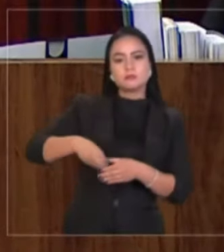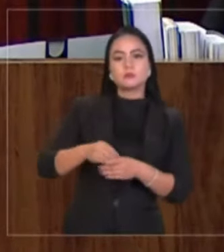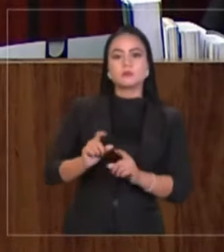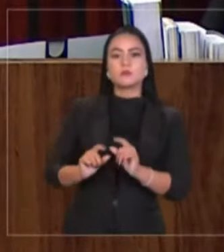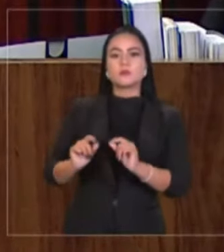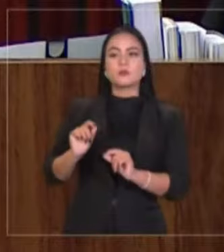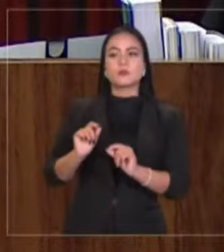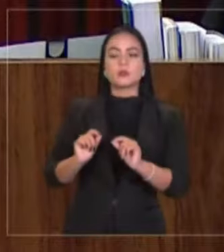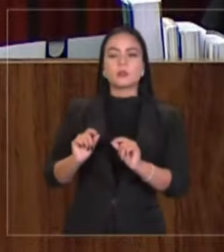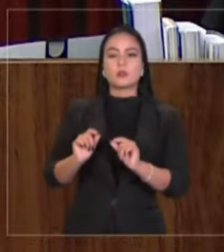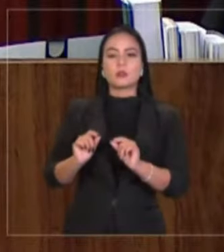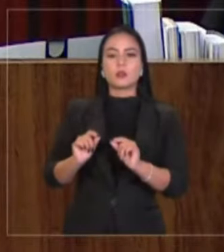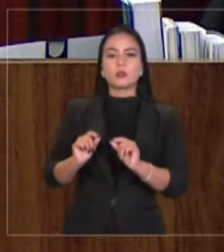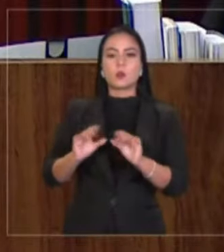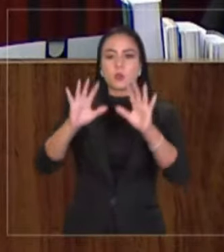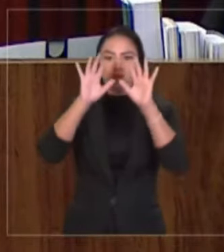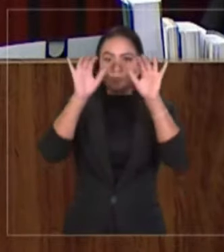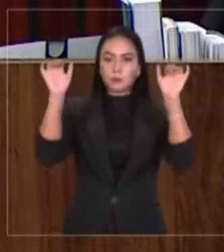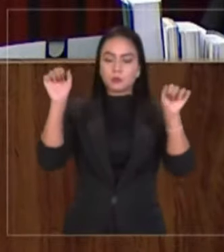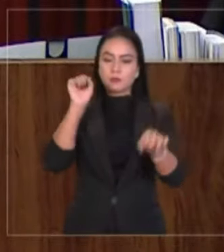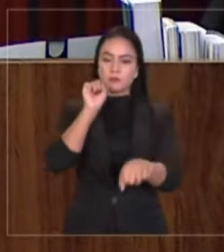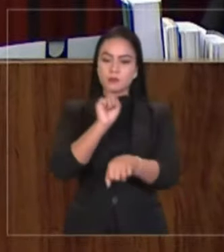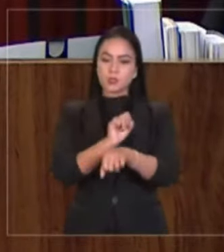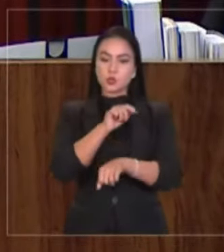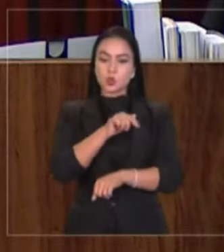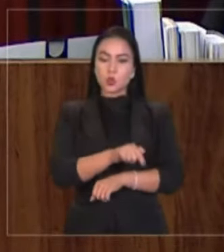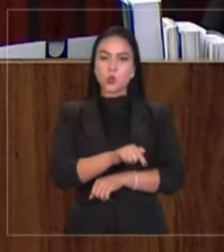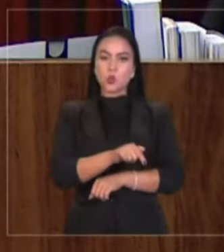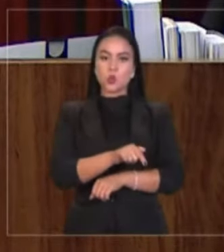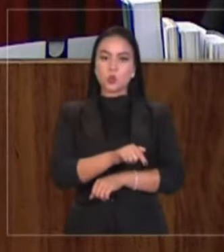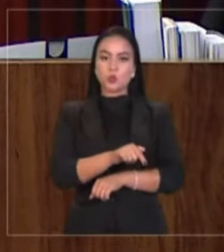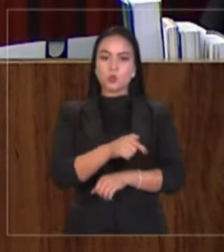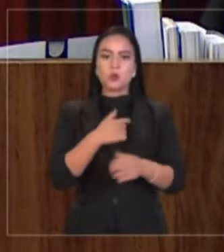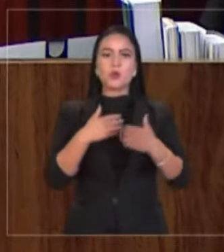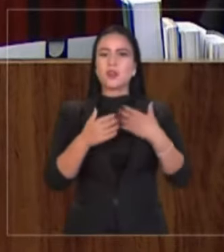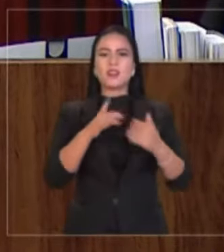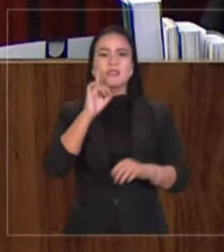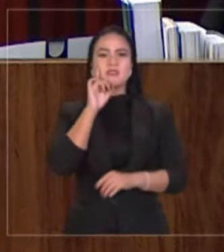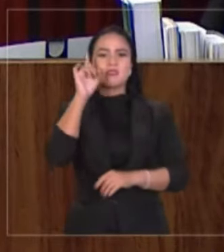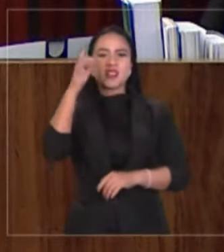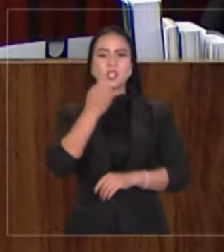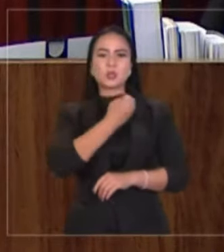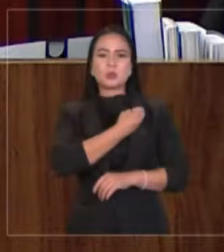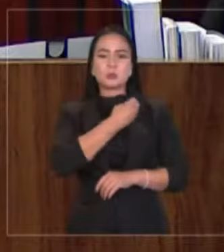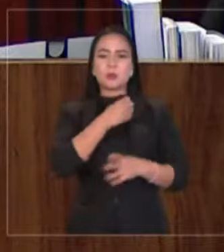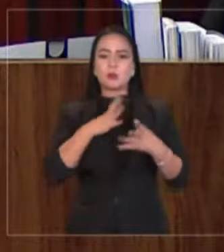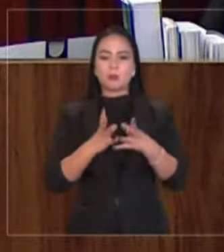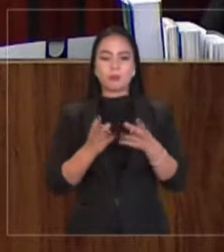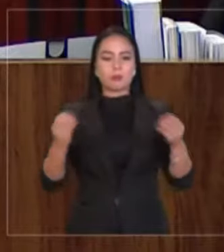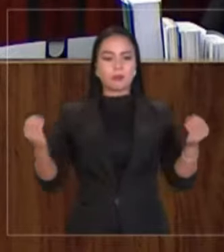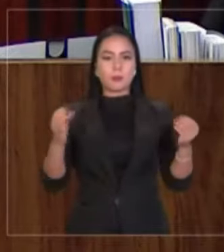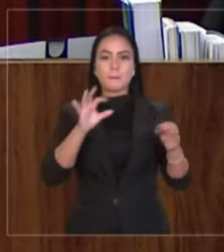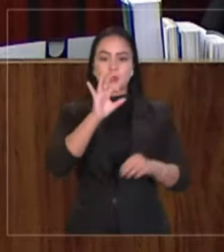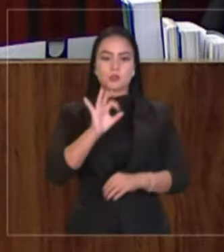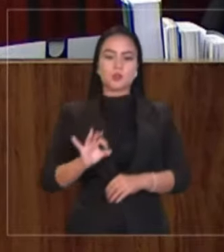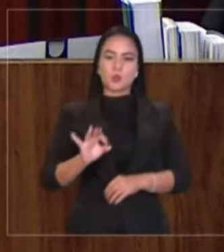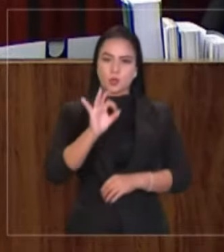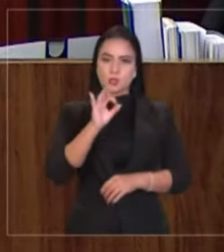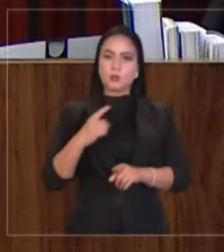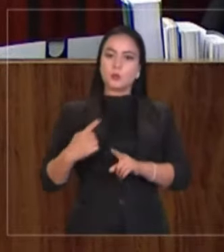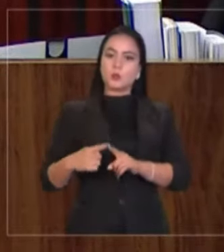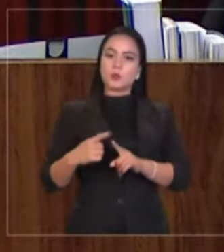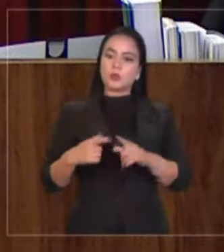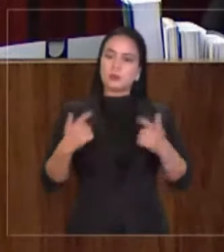que o tribunal afastou qualquer ideia de números Mágicos percentuais porque há